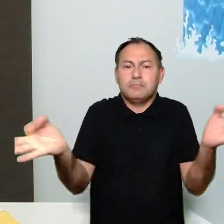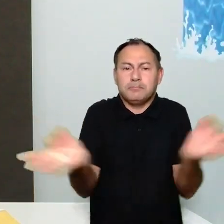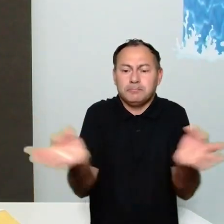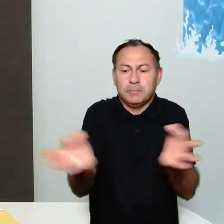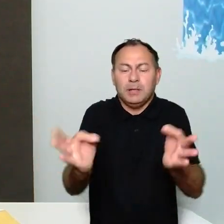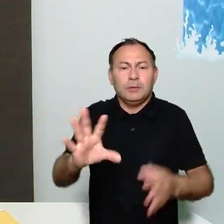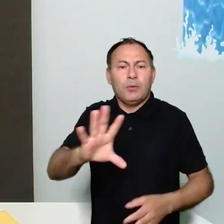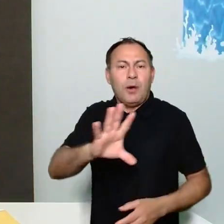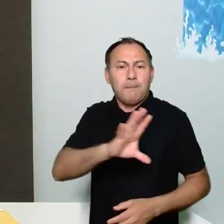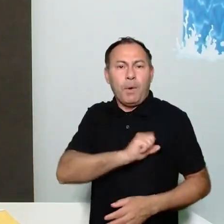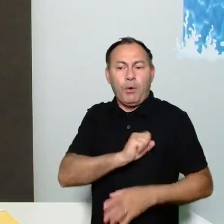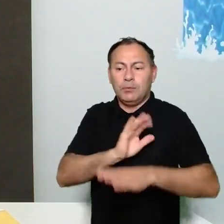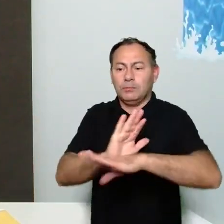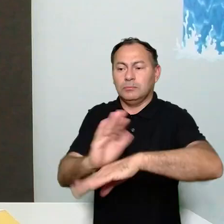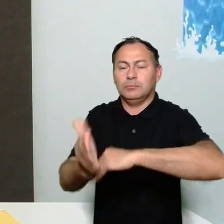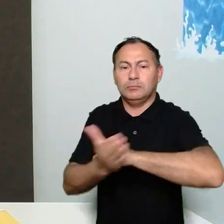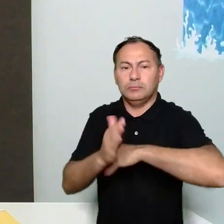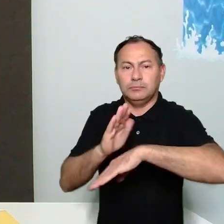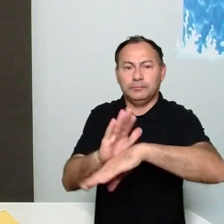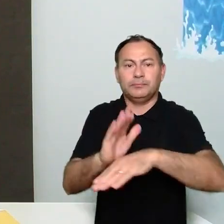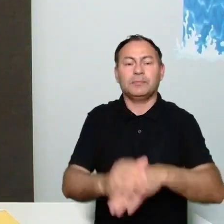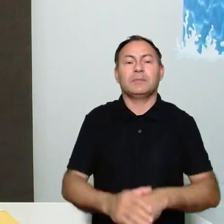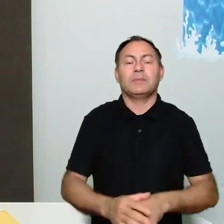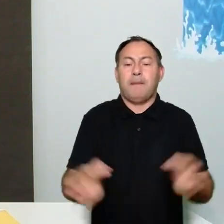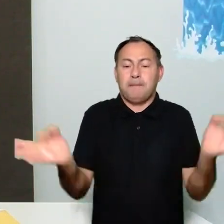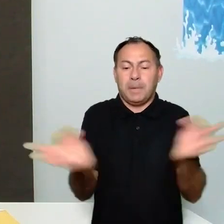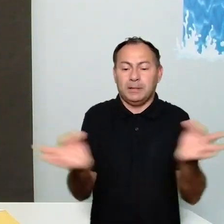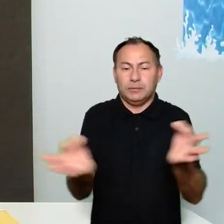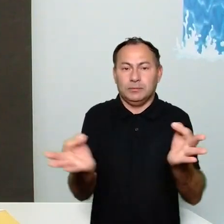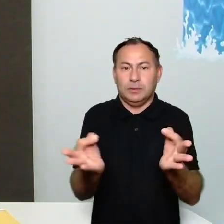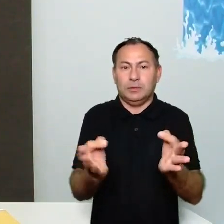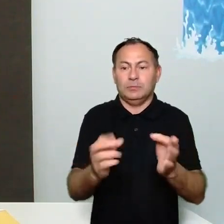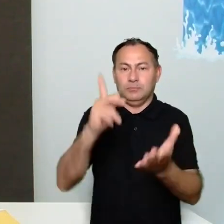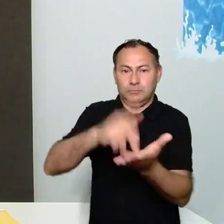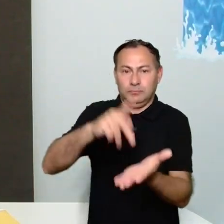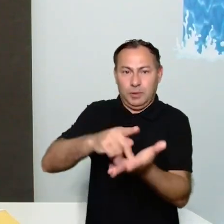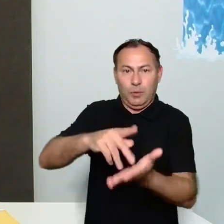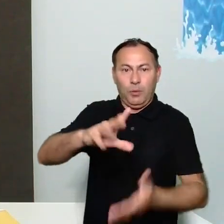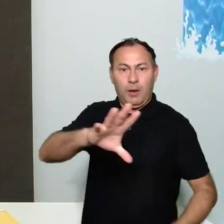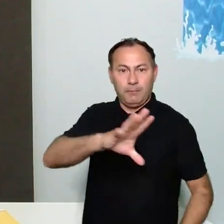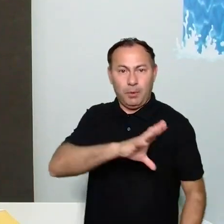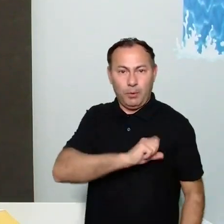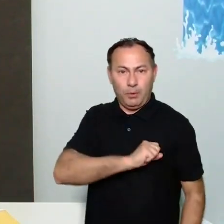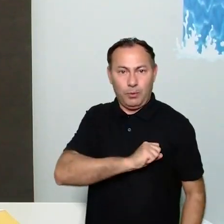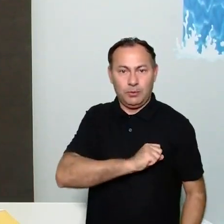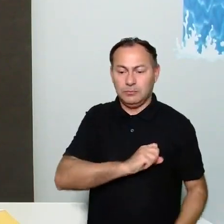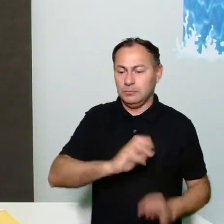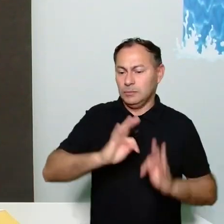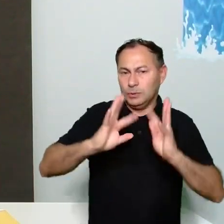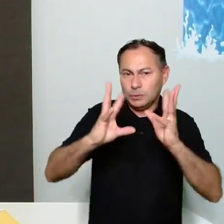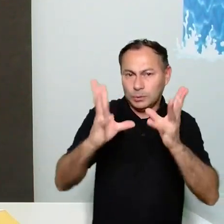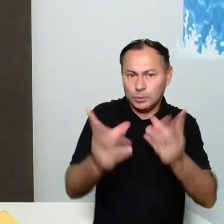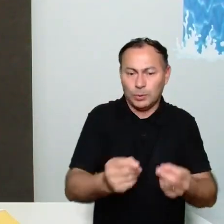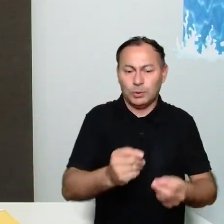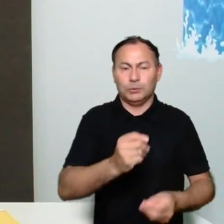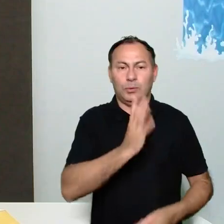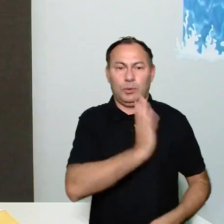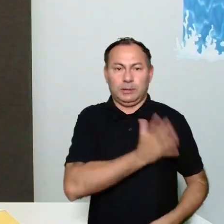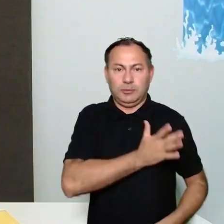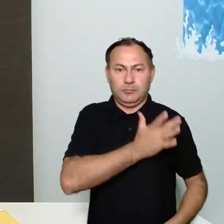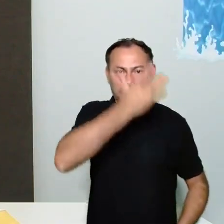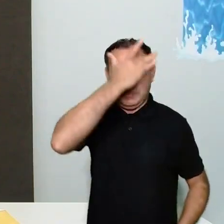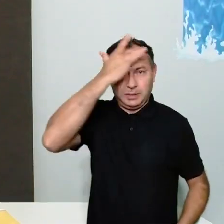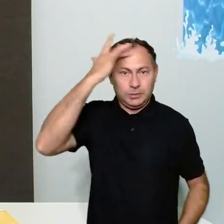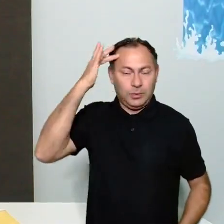perfeição da caridade, isto é, a plenitude do grande e verdadeiro amor, de que todo o coração